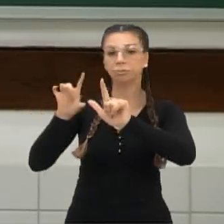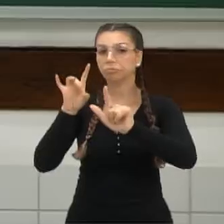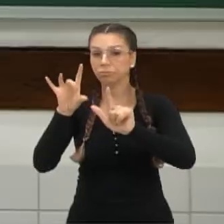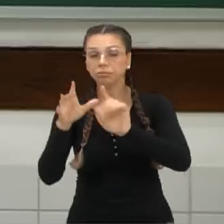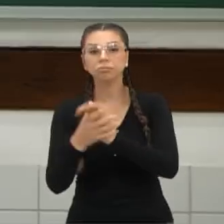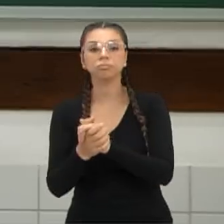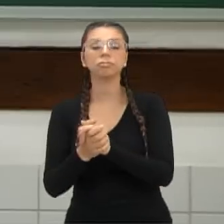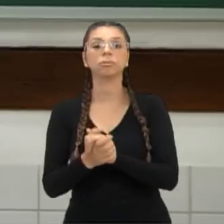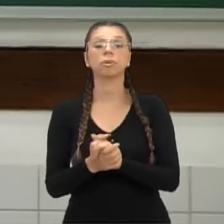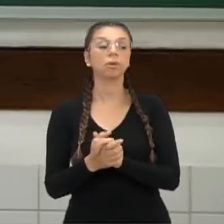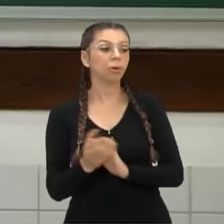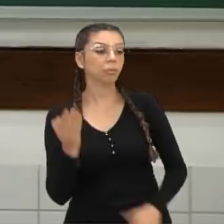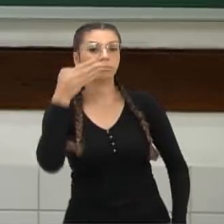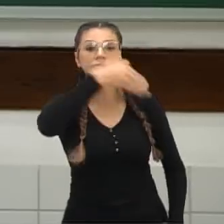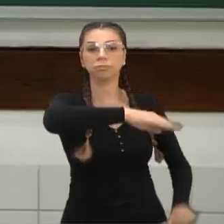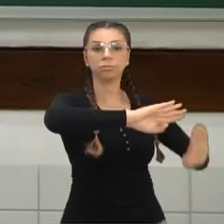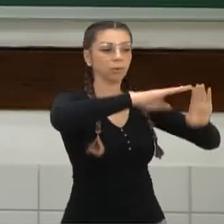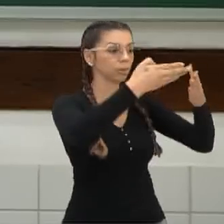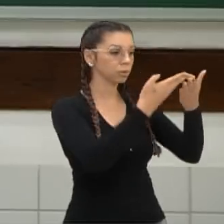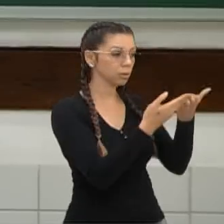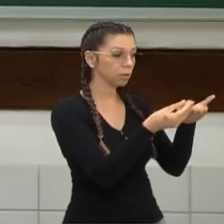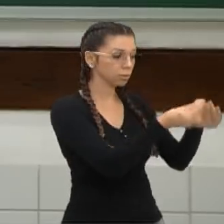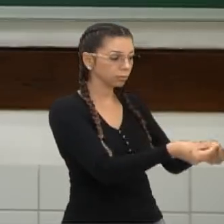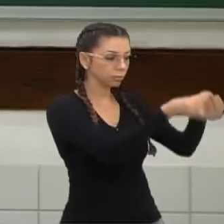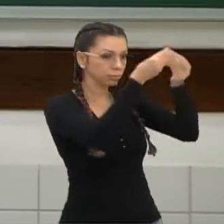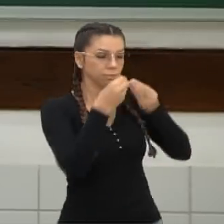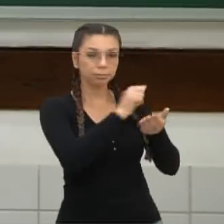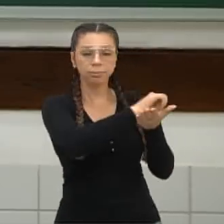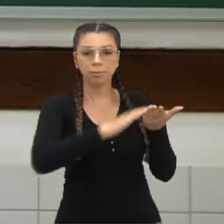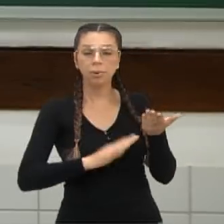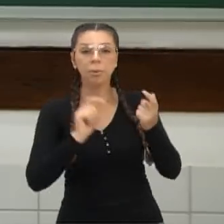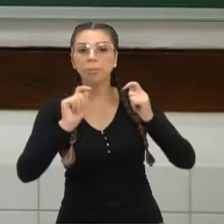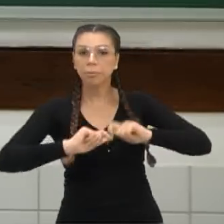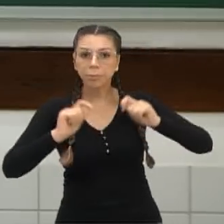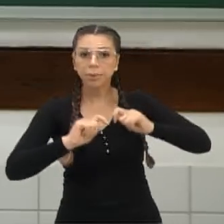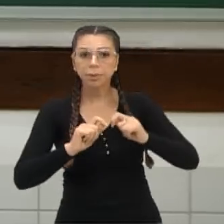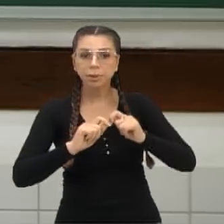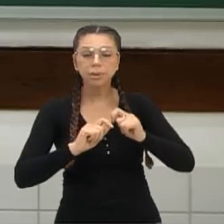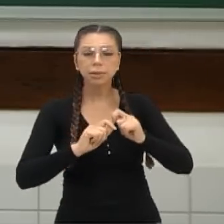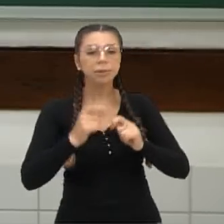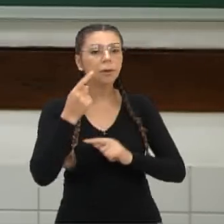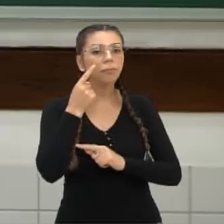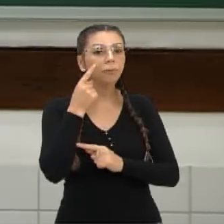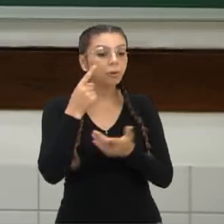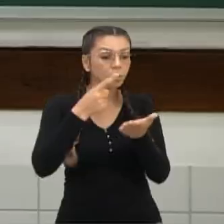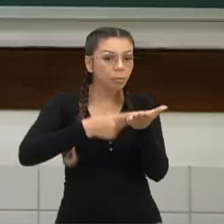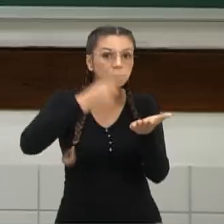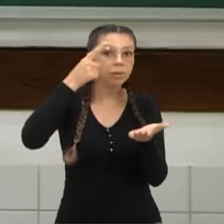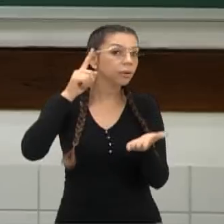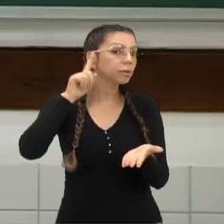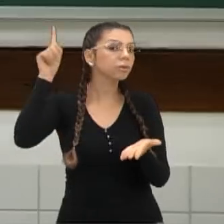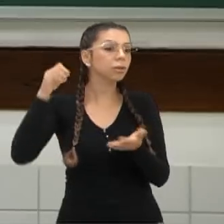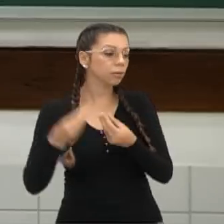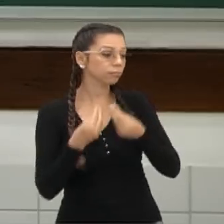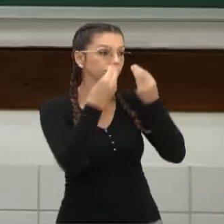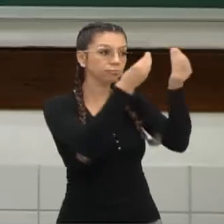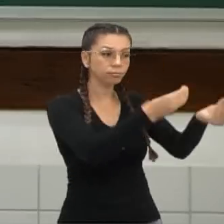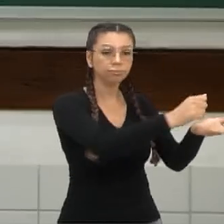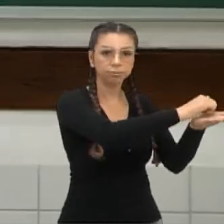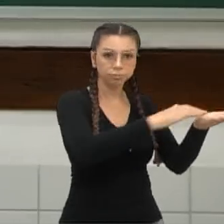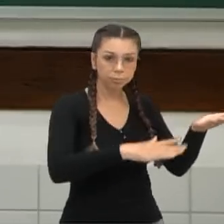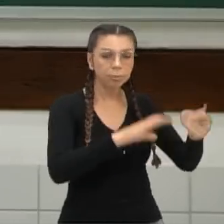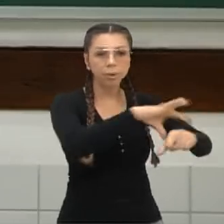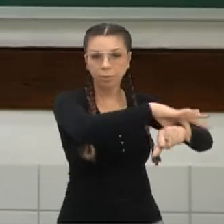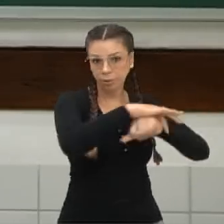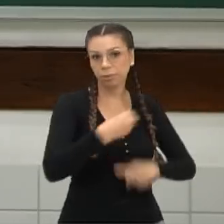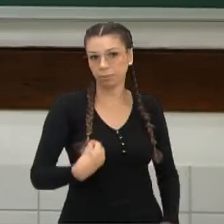apenas, e estão buscando as atividades na escola, precisam ir lá devolver essas atividades para que a frequência de vocês seja contabilizada.